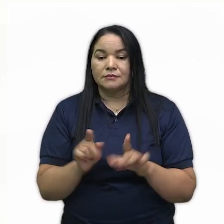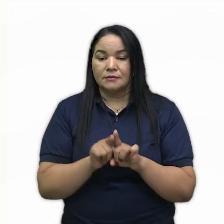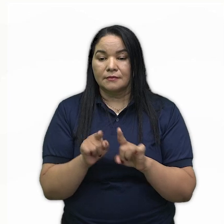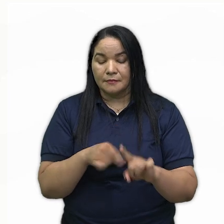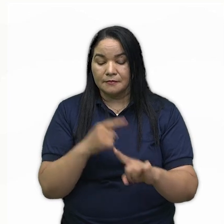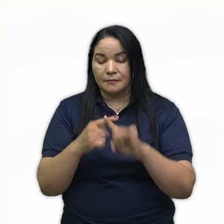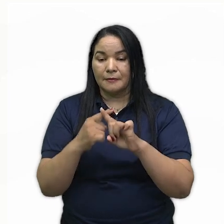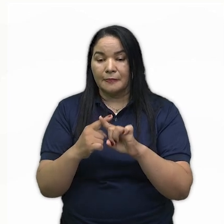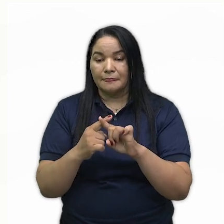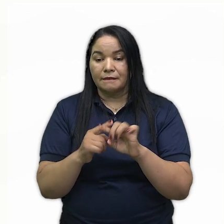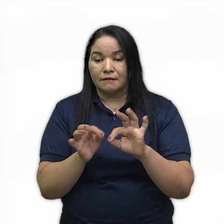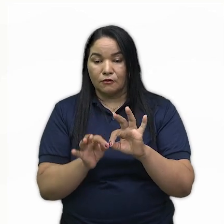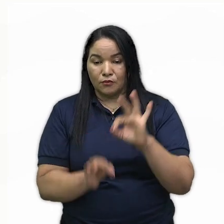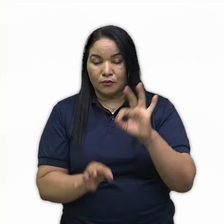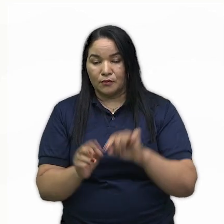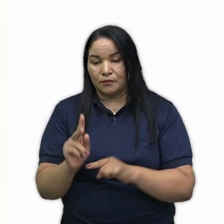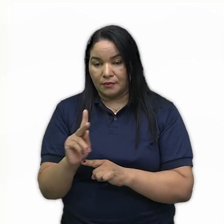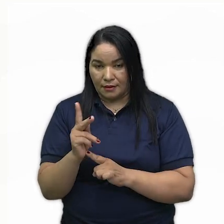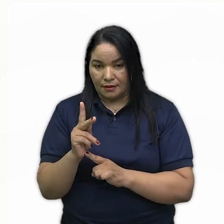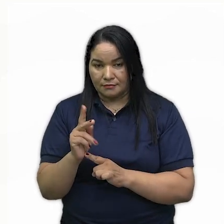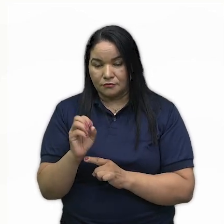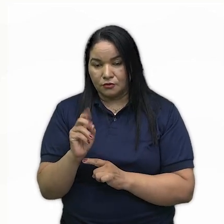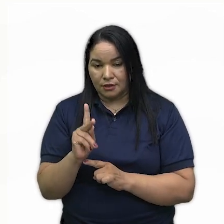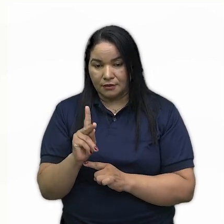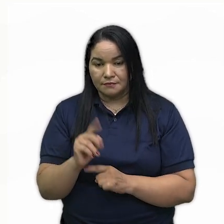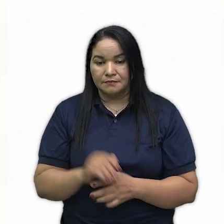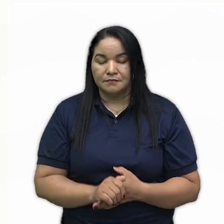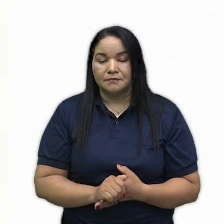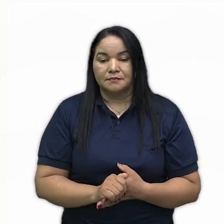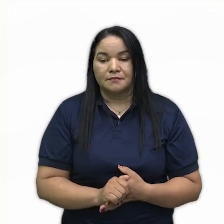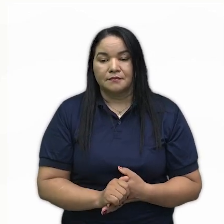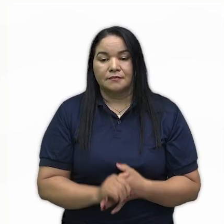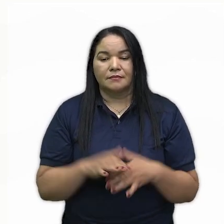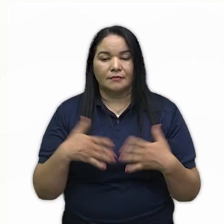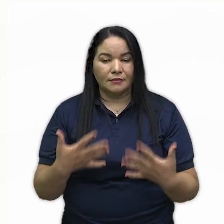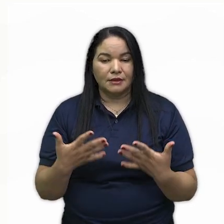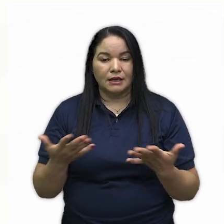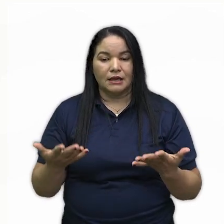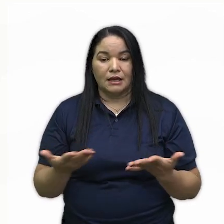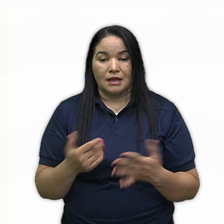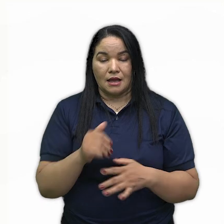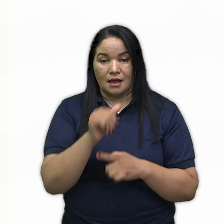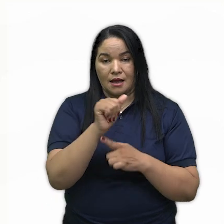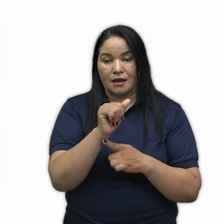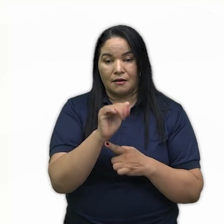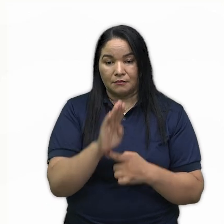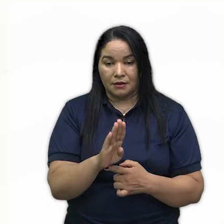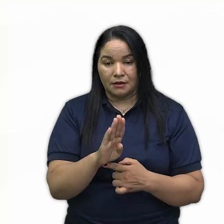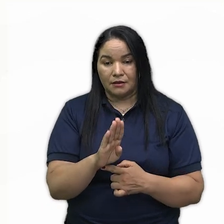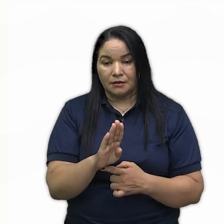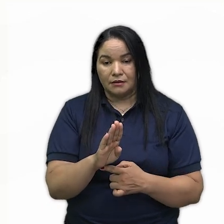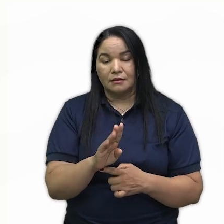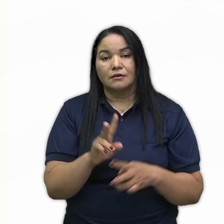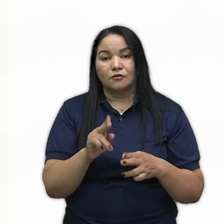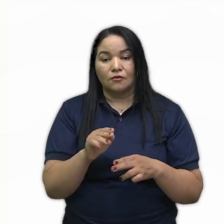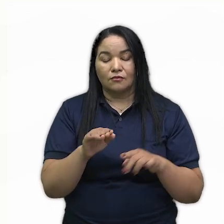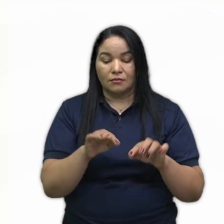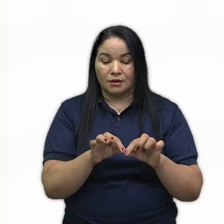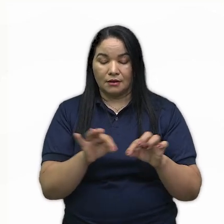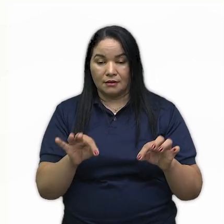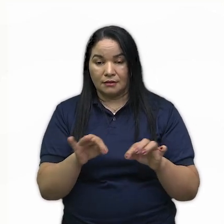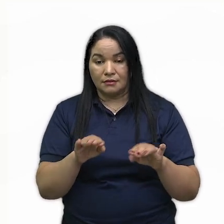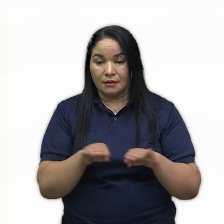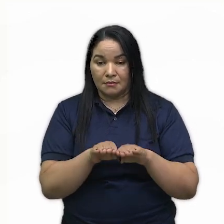pela altura. Tudo bem? E aí, aqui no caso, ó, o A com Bzinho é a área da base